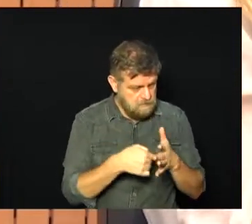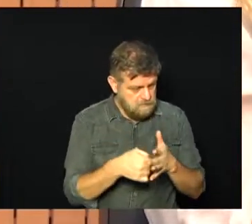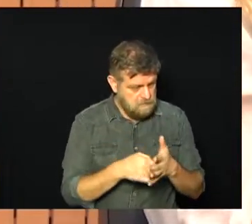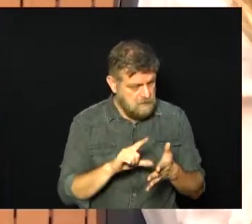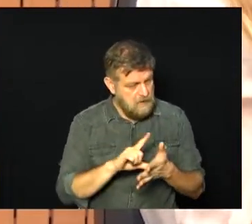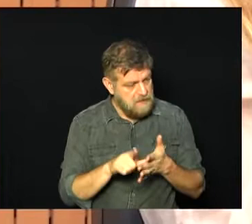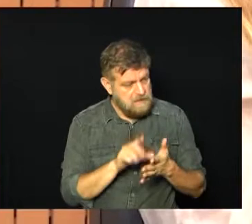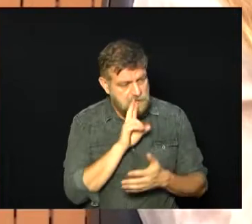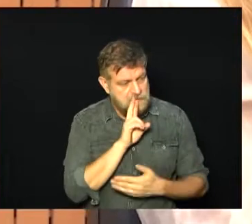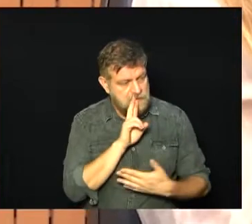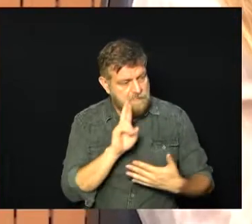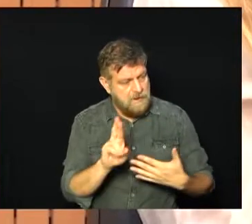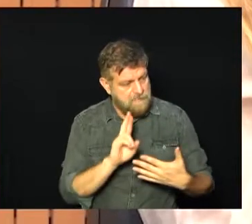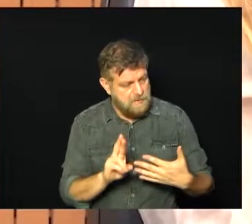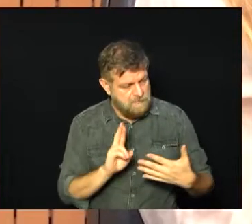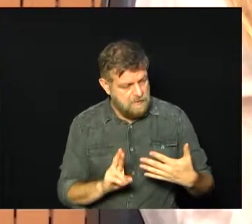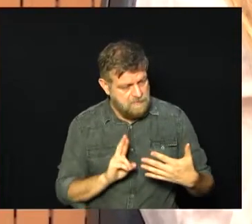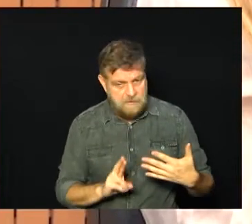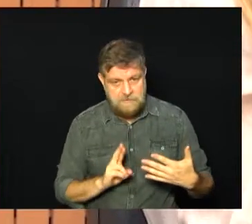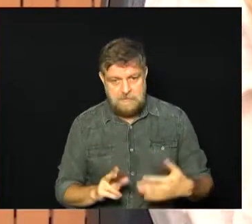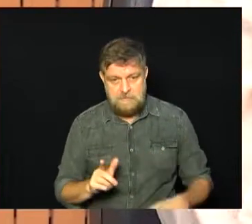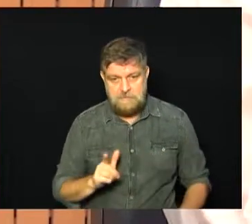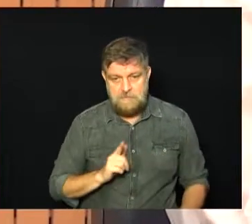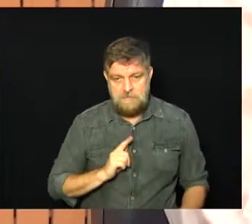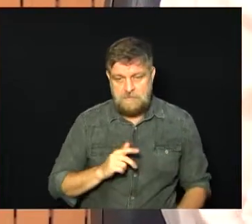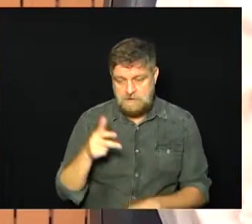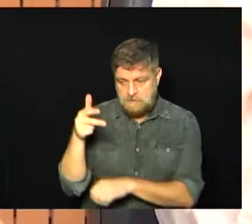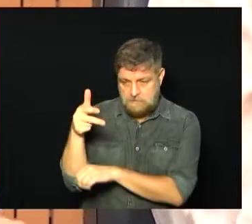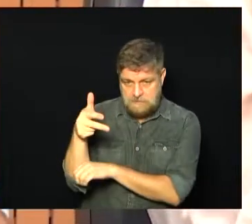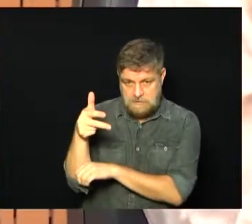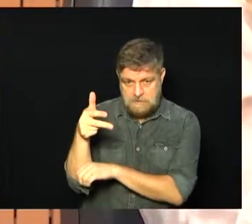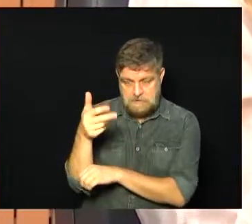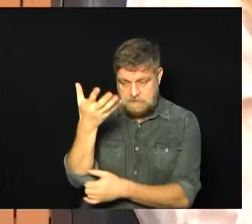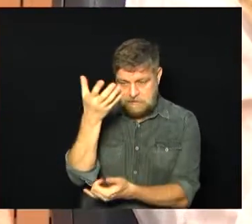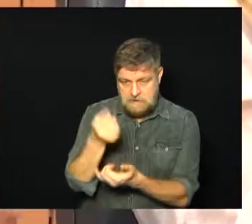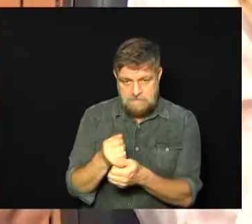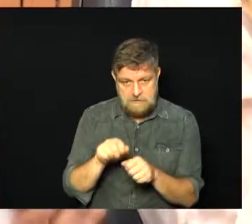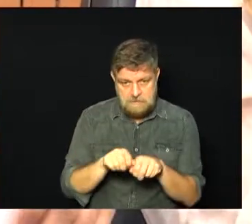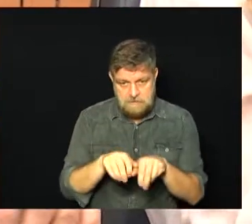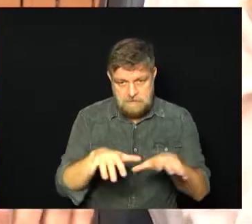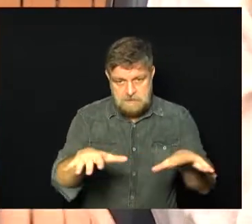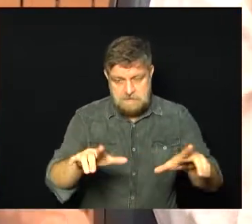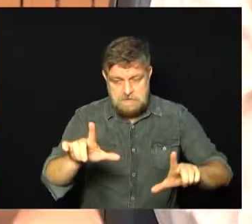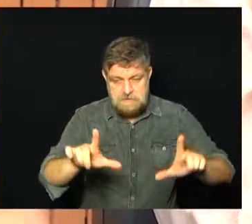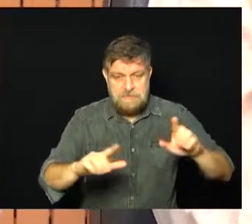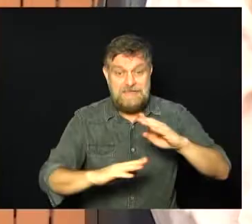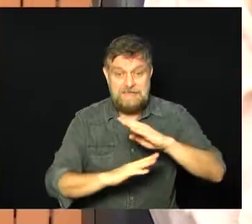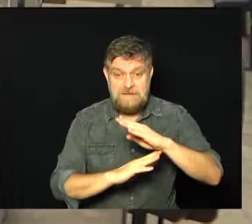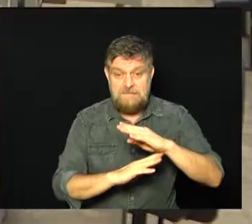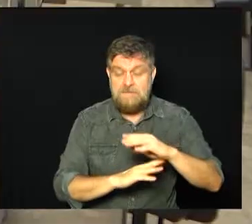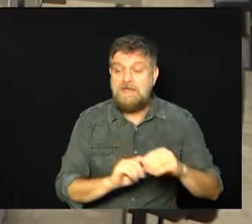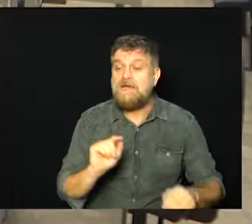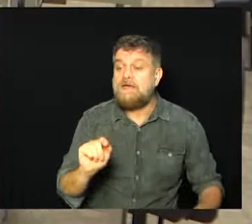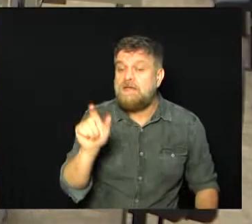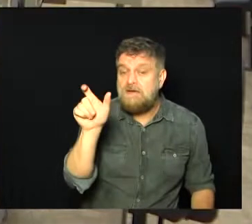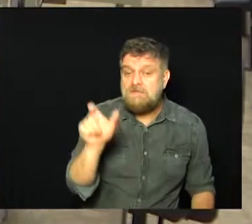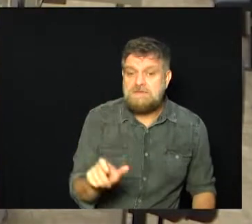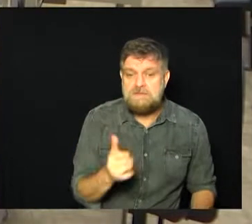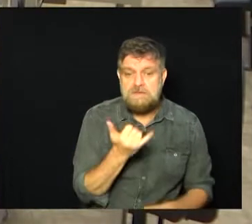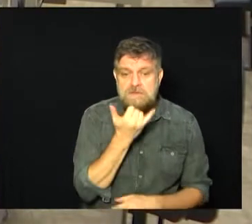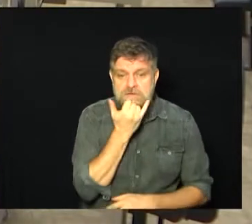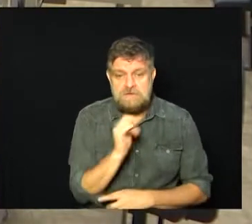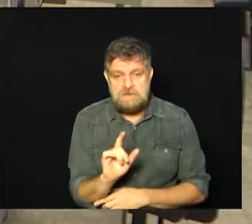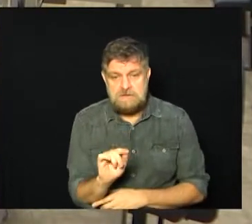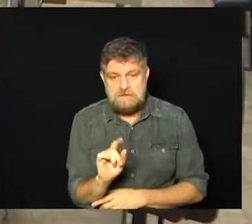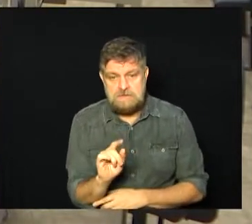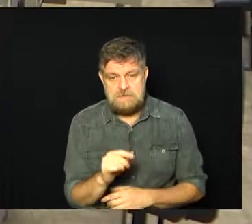Peço apenas, como está sendo gravado e transmitido, a identificação. Bom dia a todos. Desculpa a minha folga